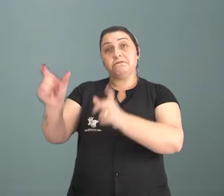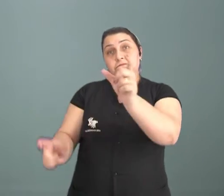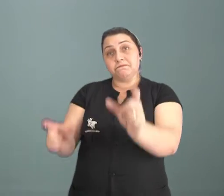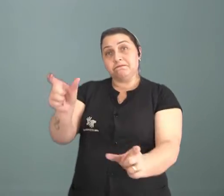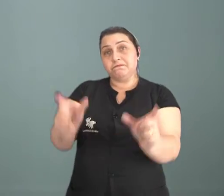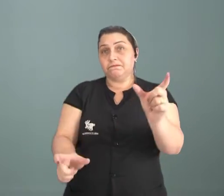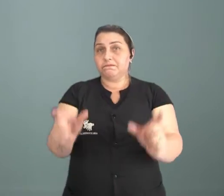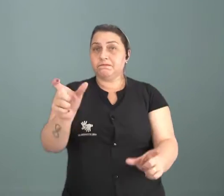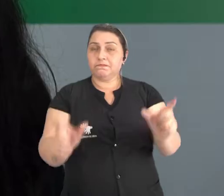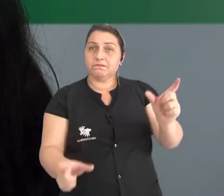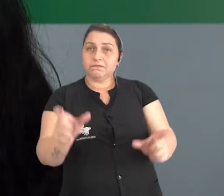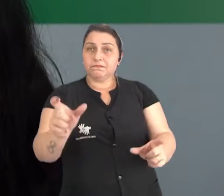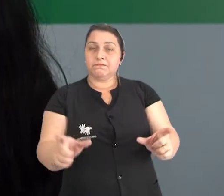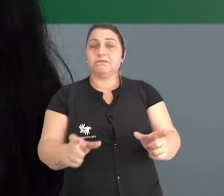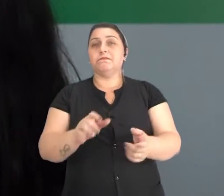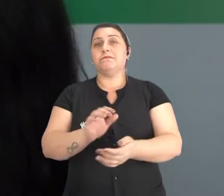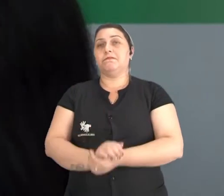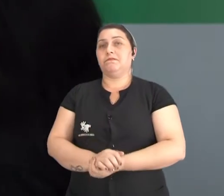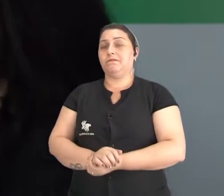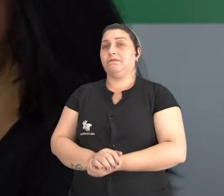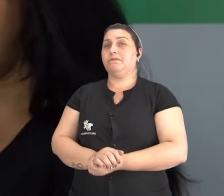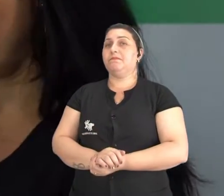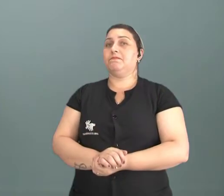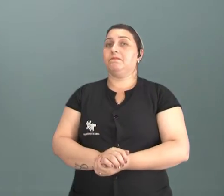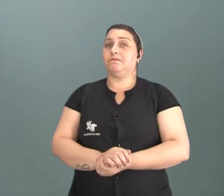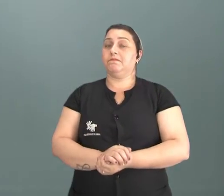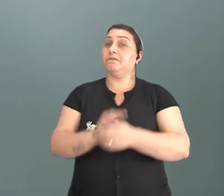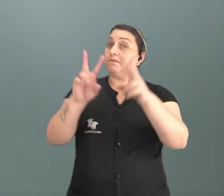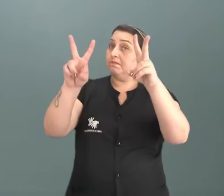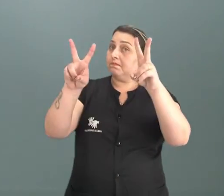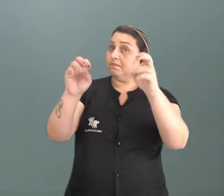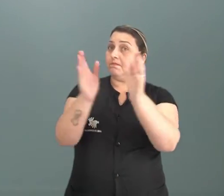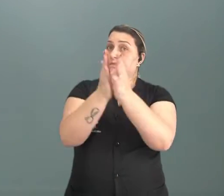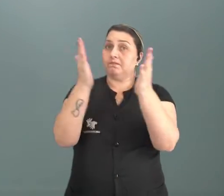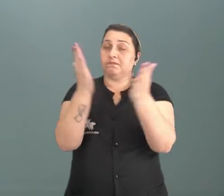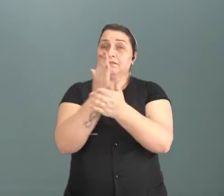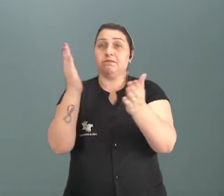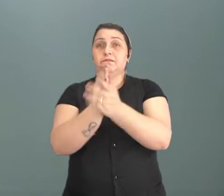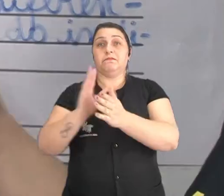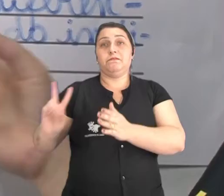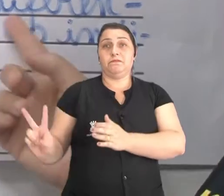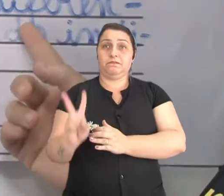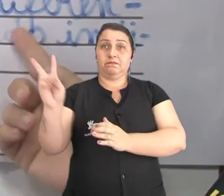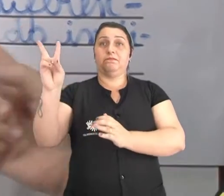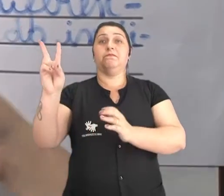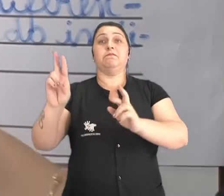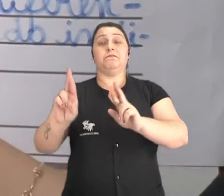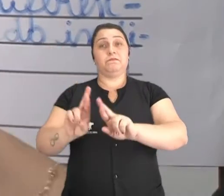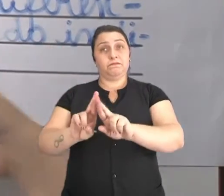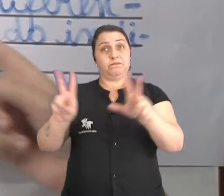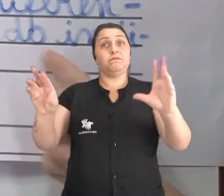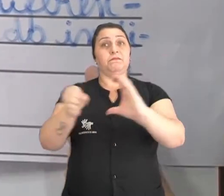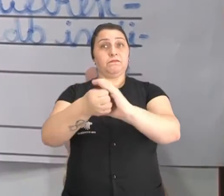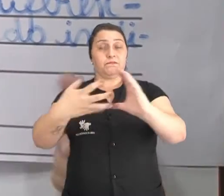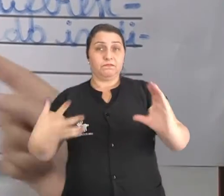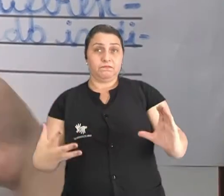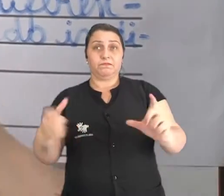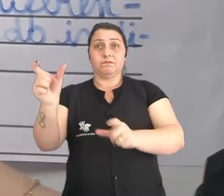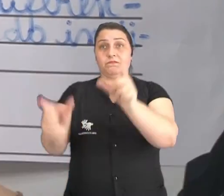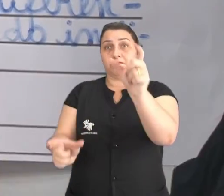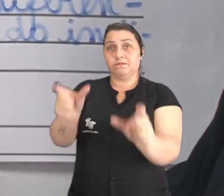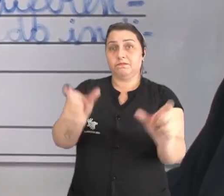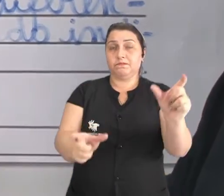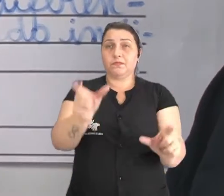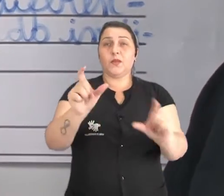indivíduo. Isso aqui, ó, é o assunto do livro, ok? Valorização das diferenças e características do